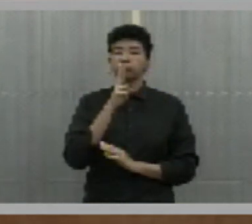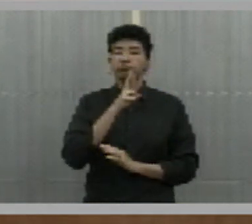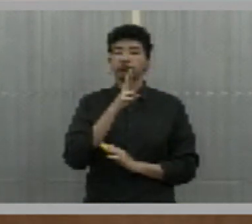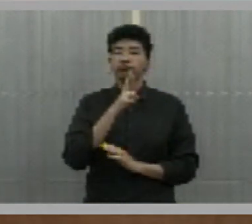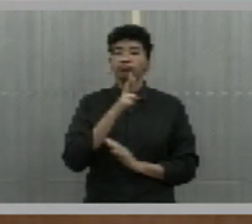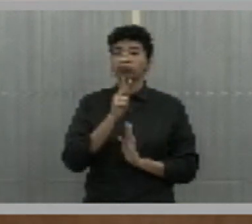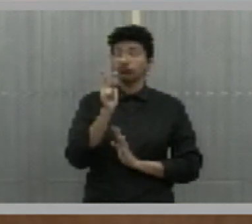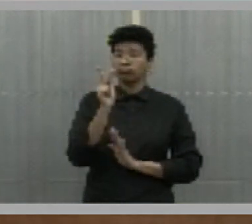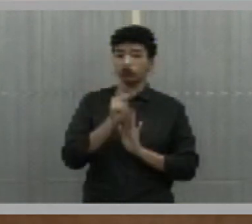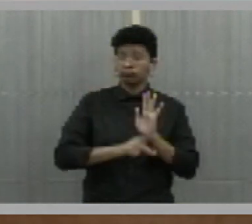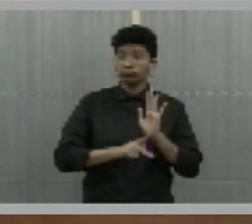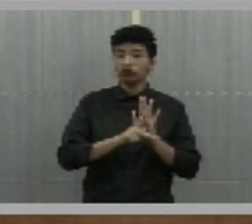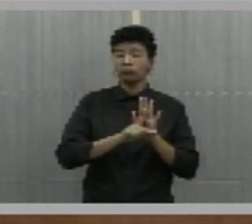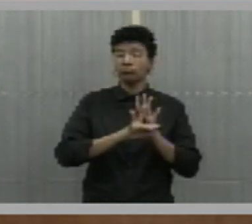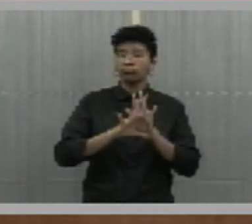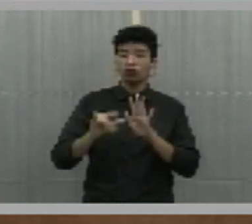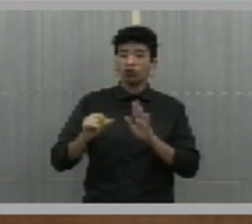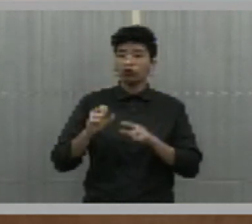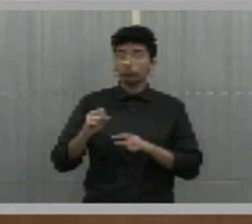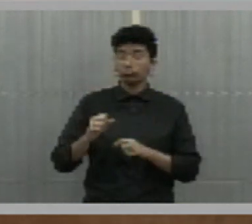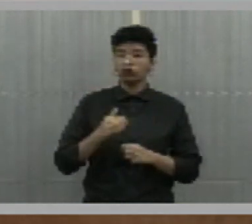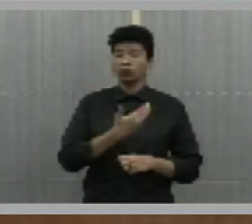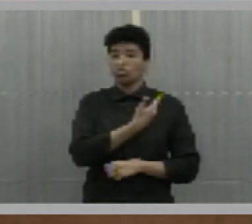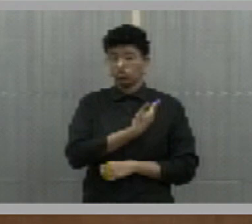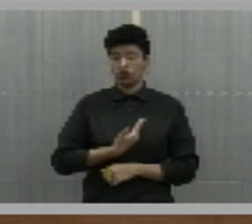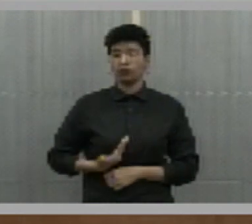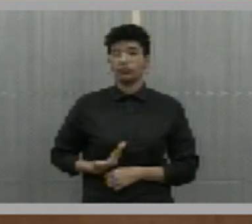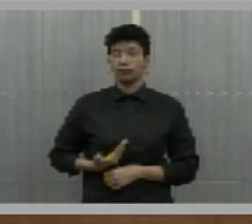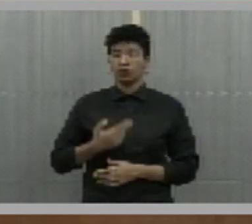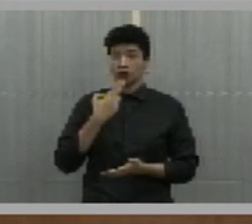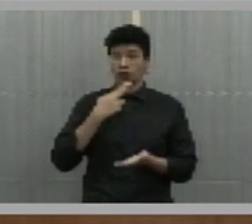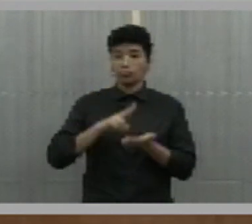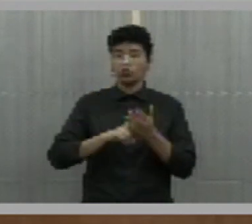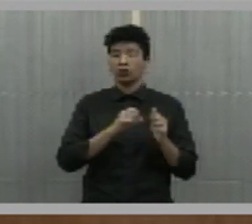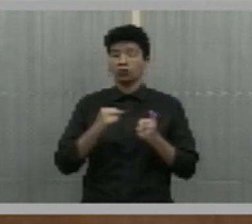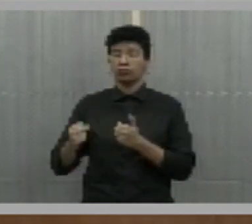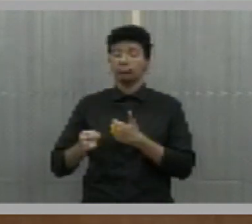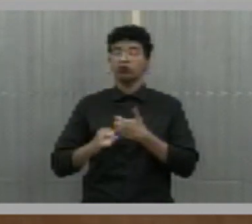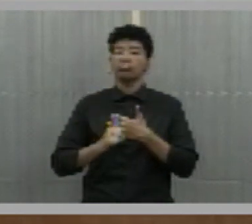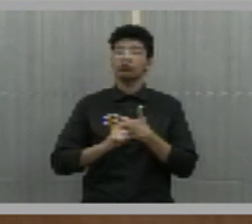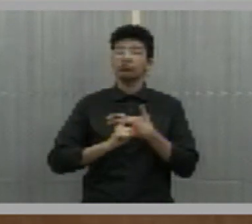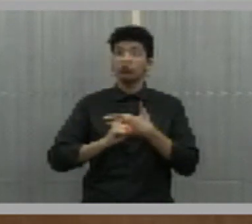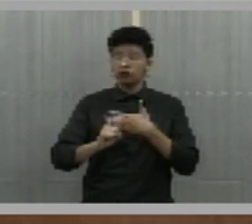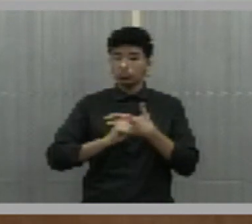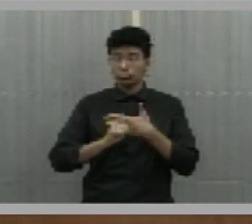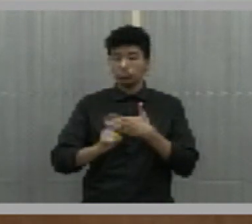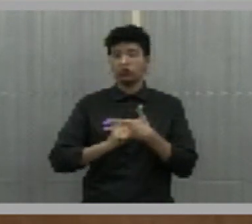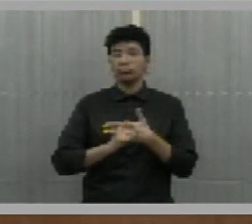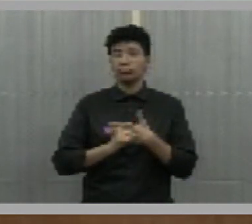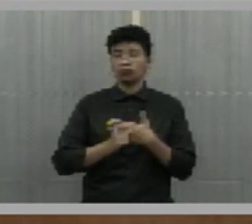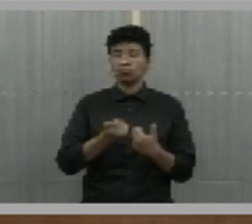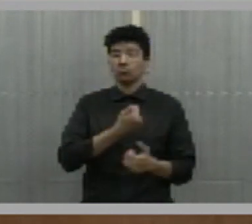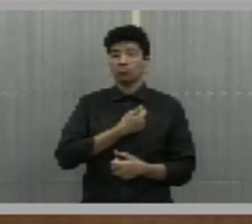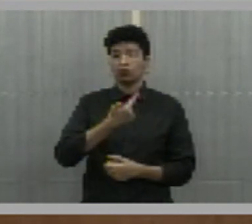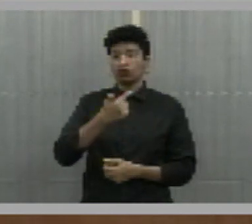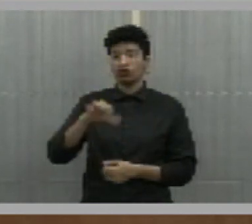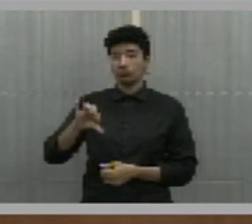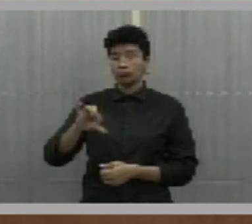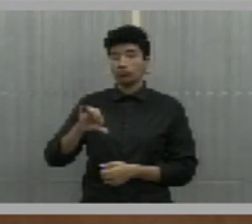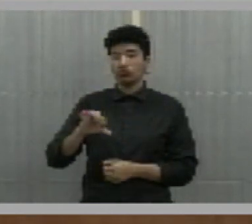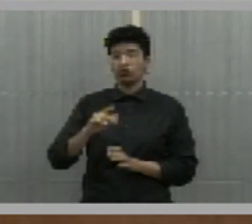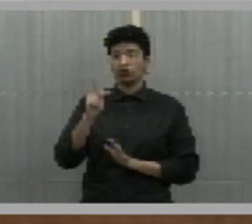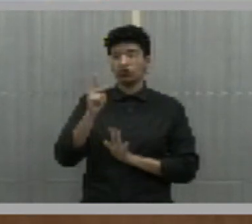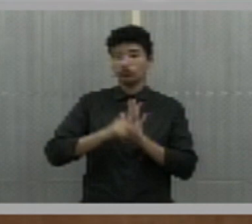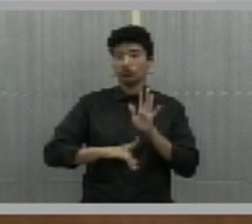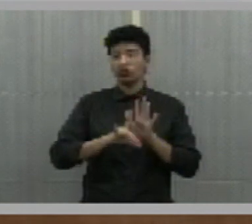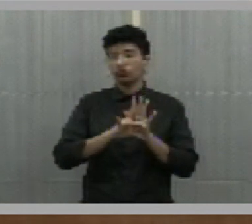seguinte projeto de lei ordinária do Governo, Mensagem do Poder Executivo, número 29,